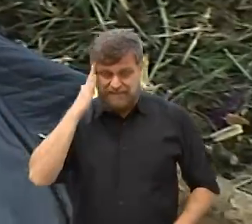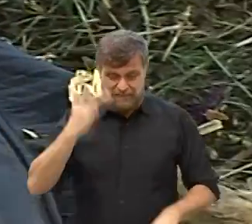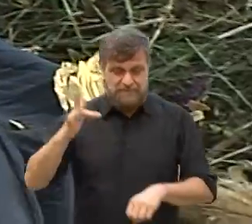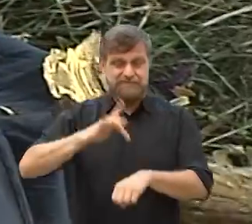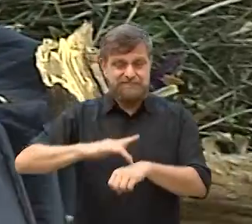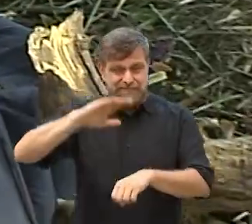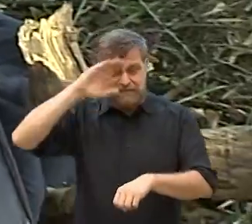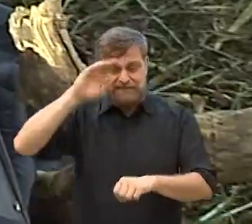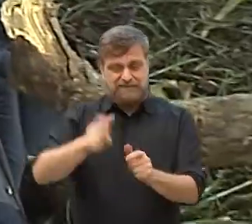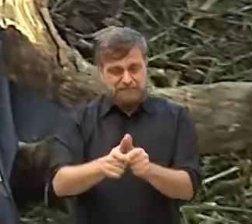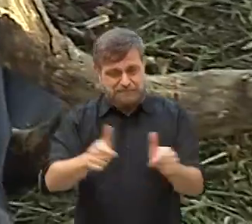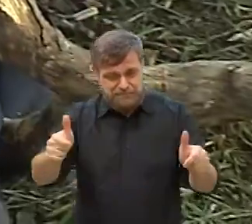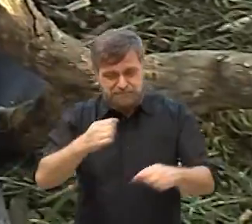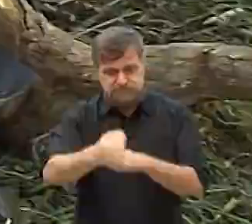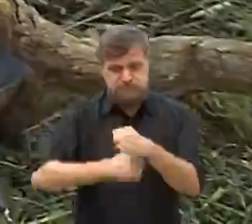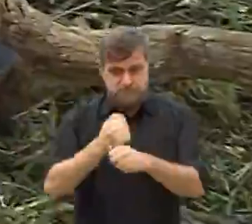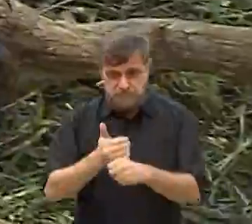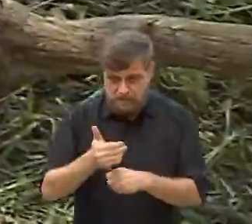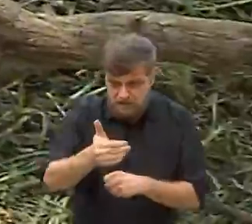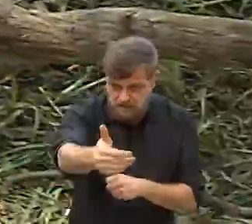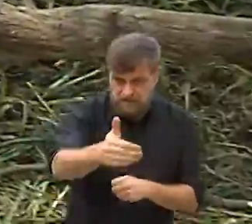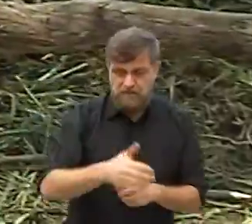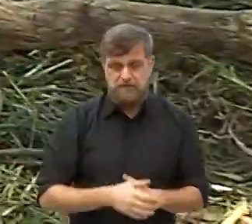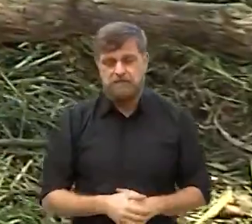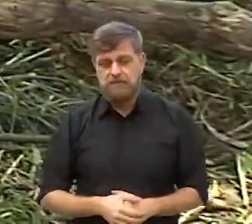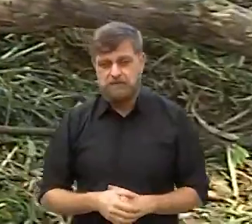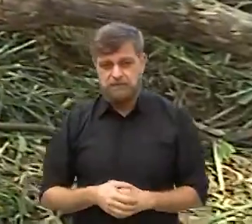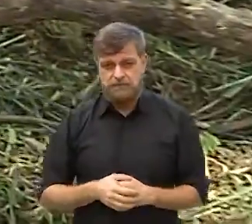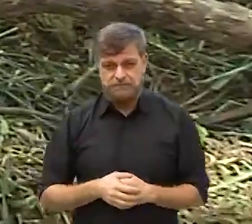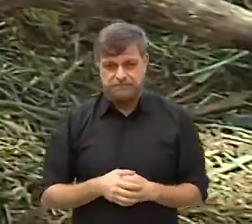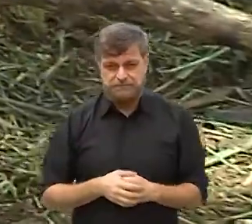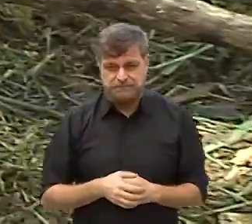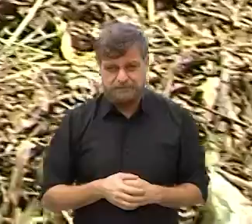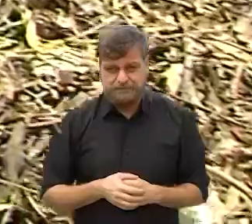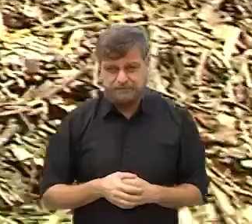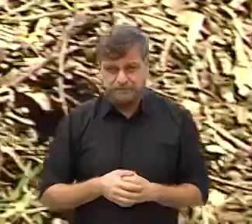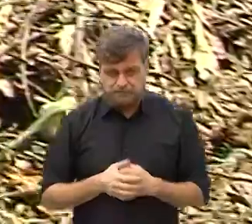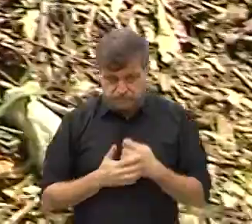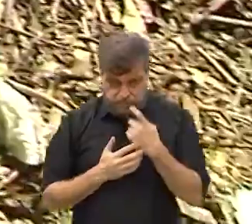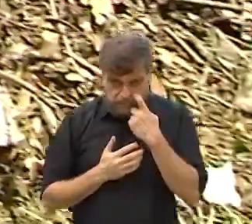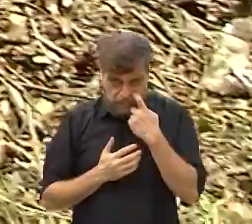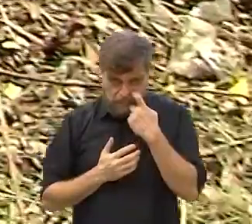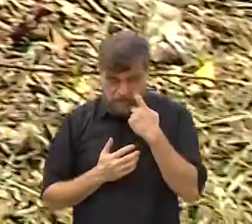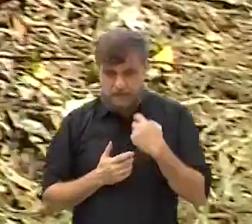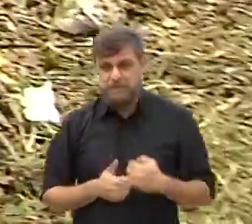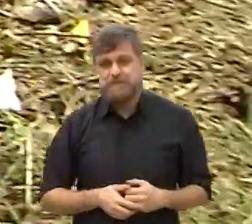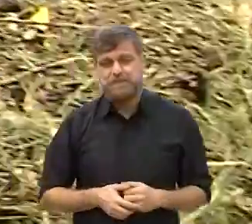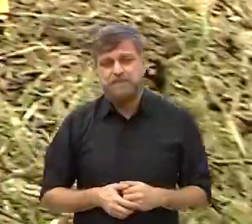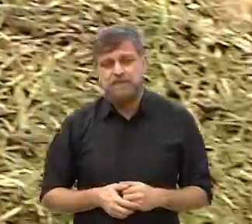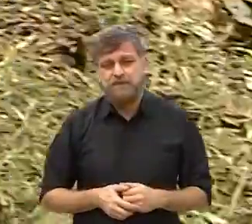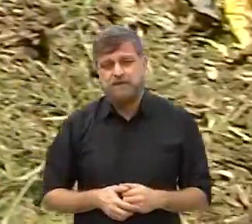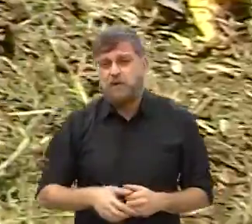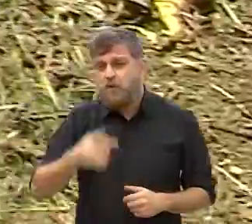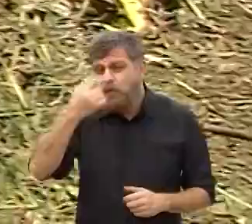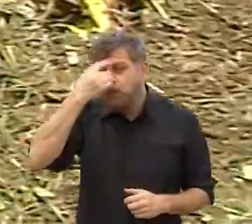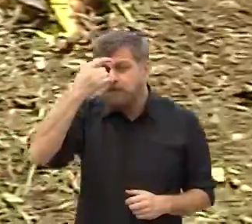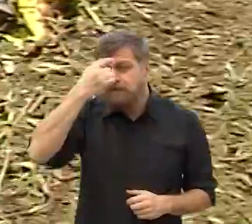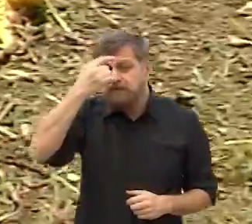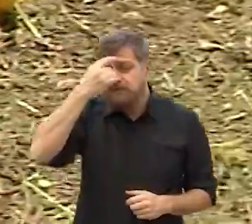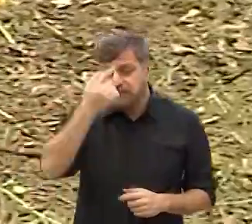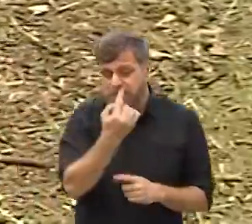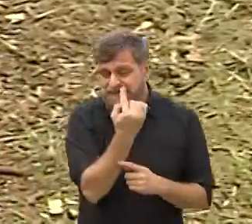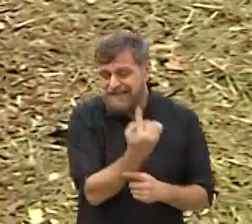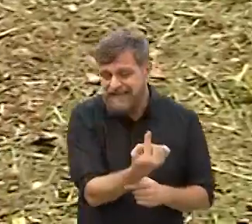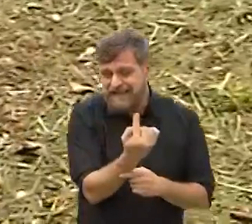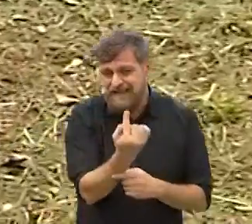em relação à dengue para os próximos meses. Então, um pouco de conscientização de